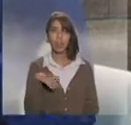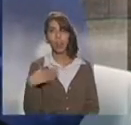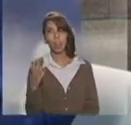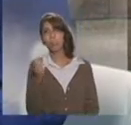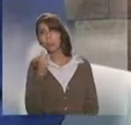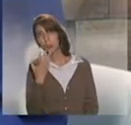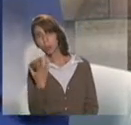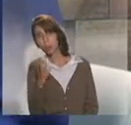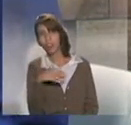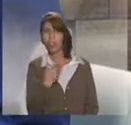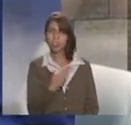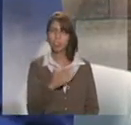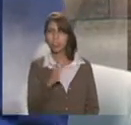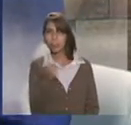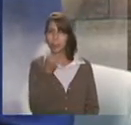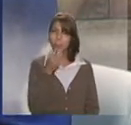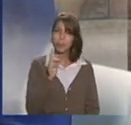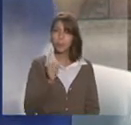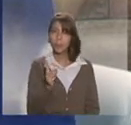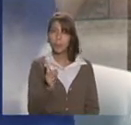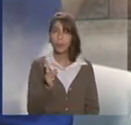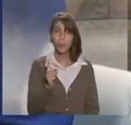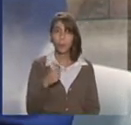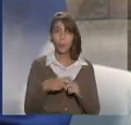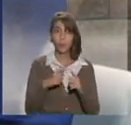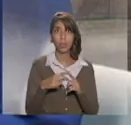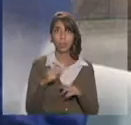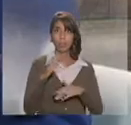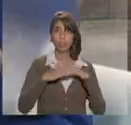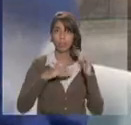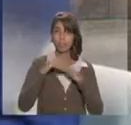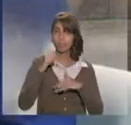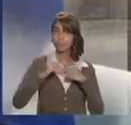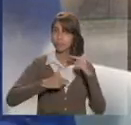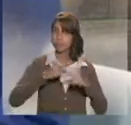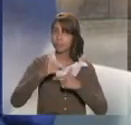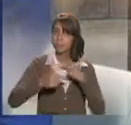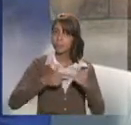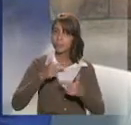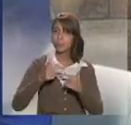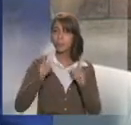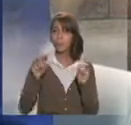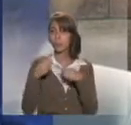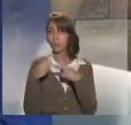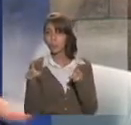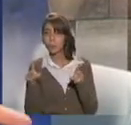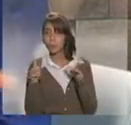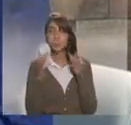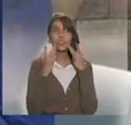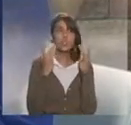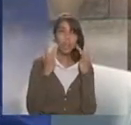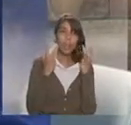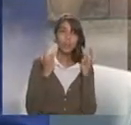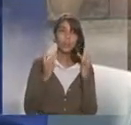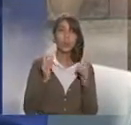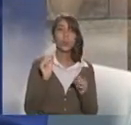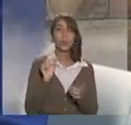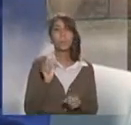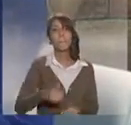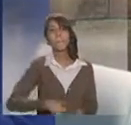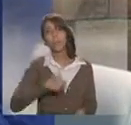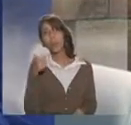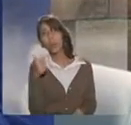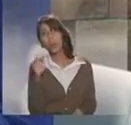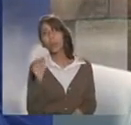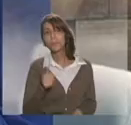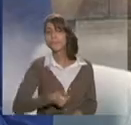lado que não deve ser tão bom para alguém que seguir uma carreira que junta música e teatro o que foi melhor o que não foi e